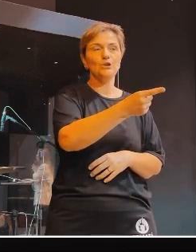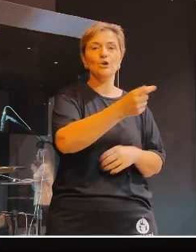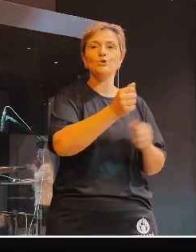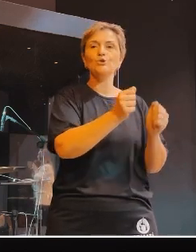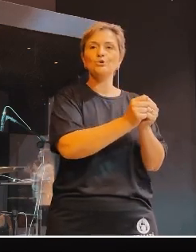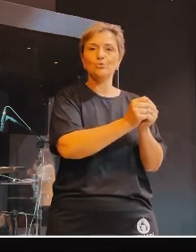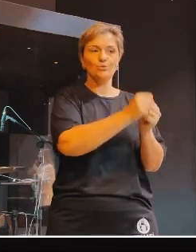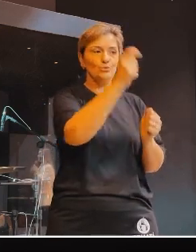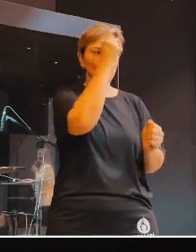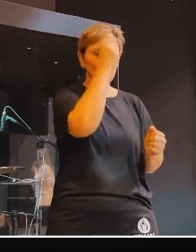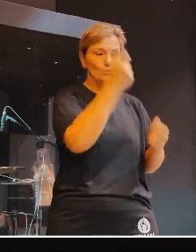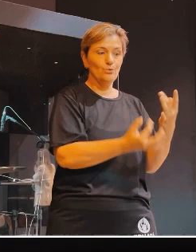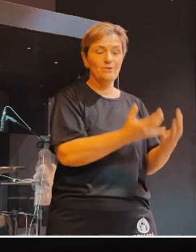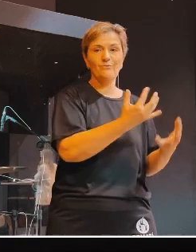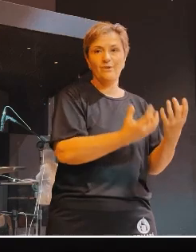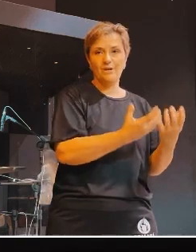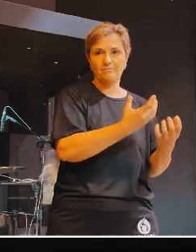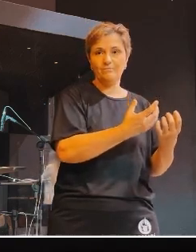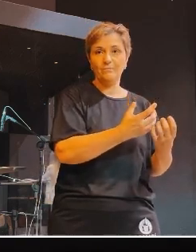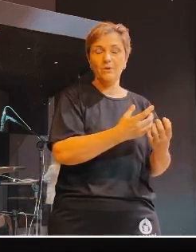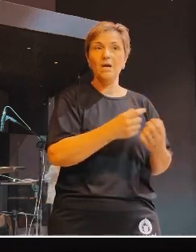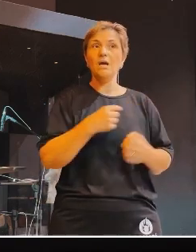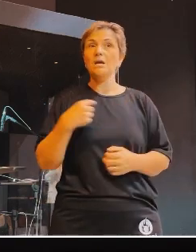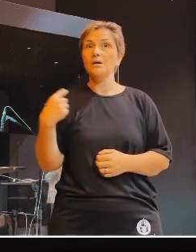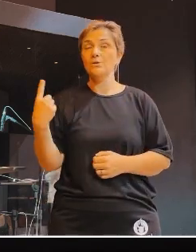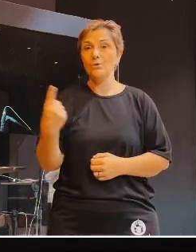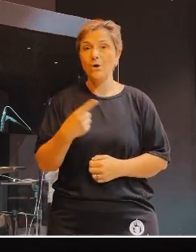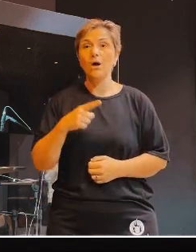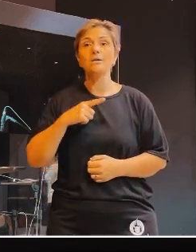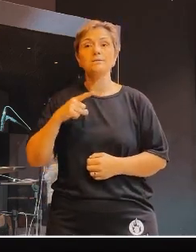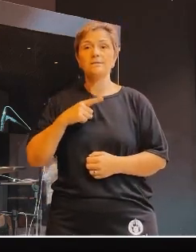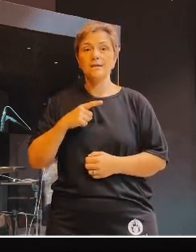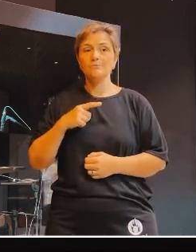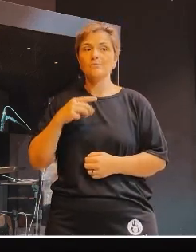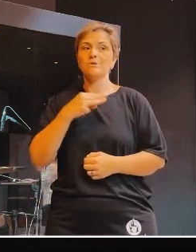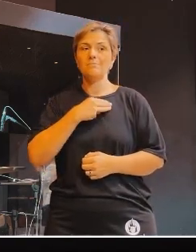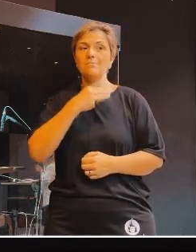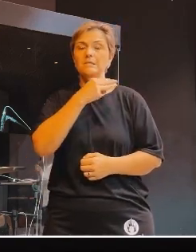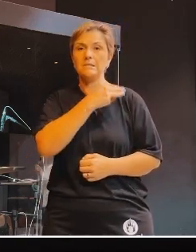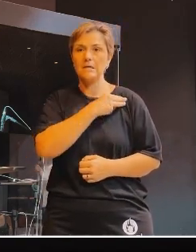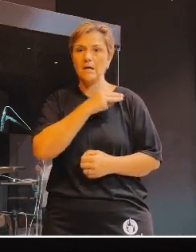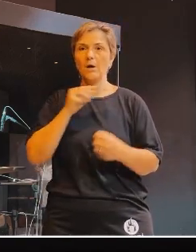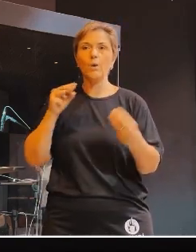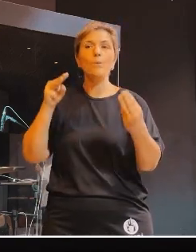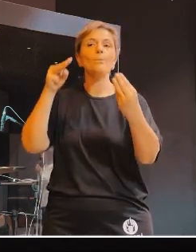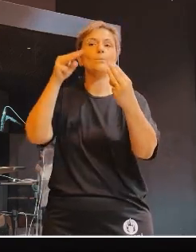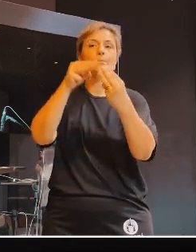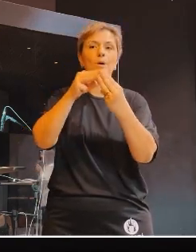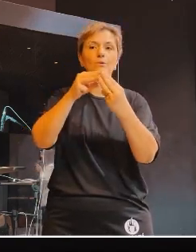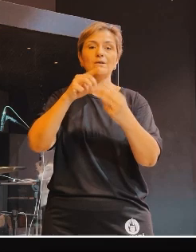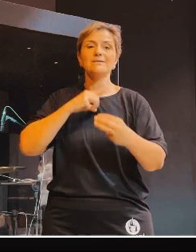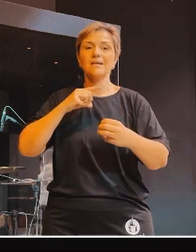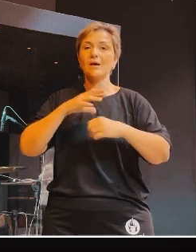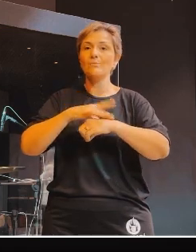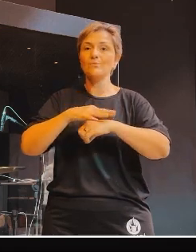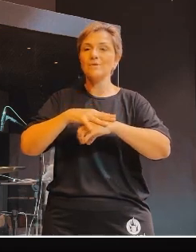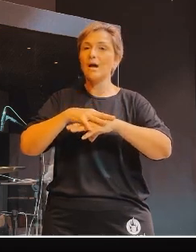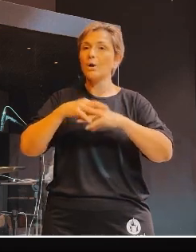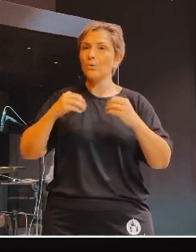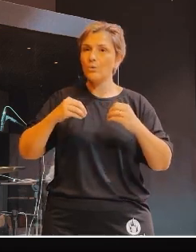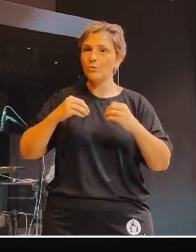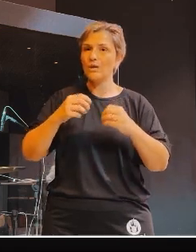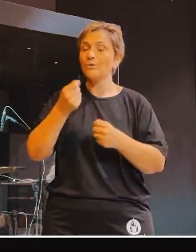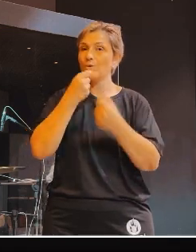E nós estamos em missão. Nós temos a cura e o remédio para a humanidade, que se chama